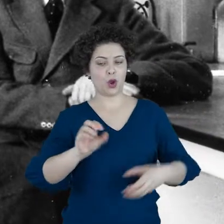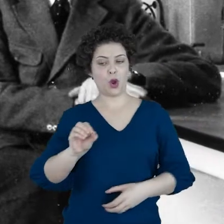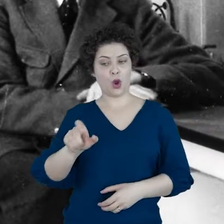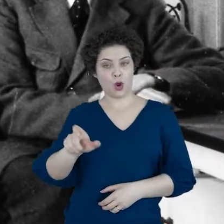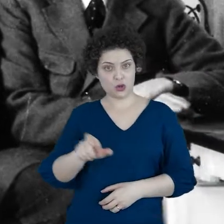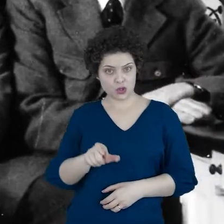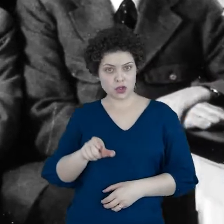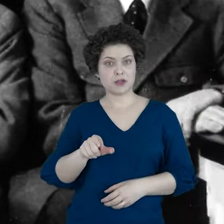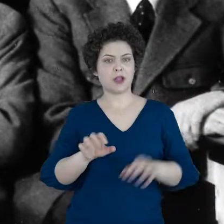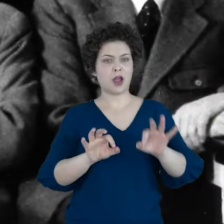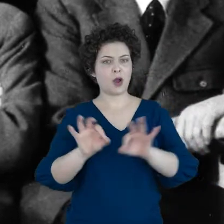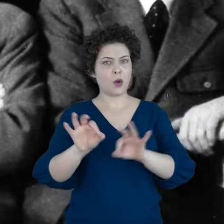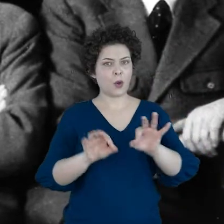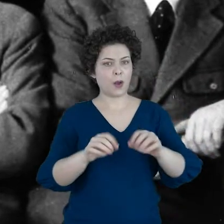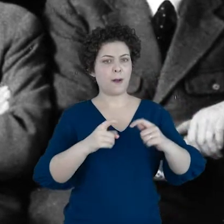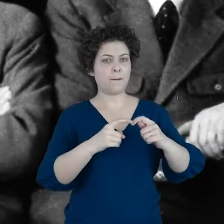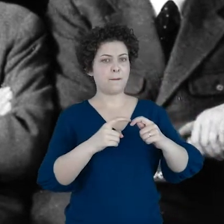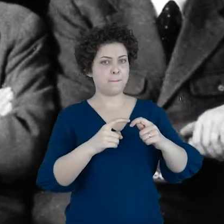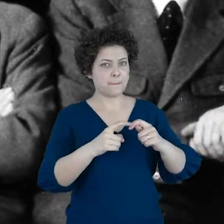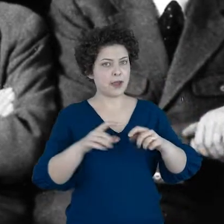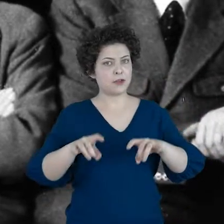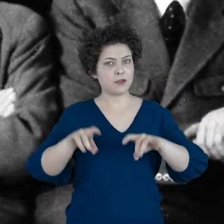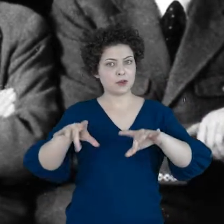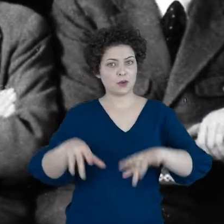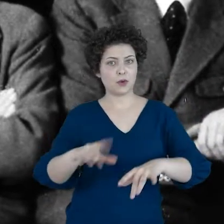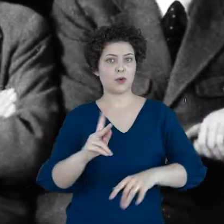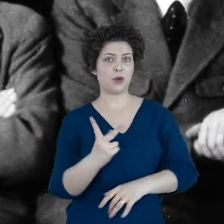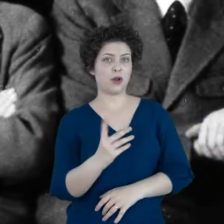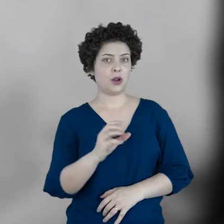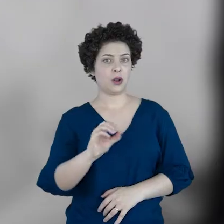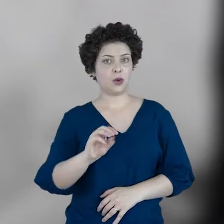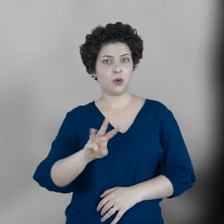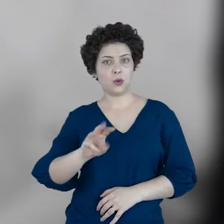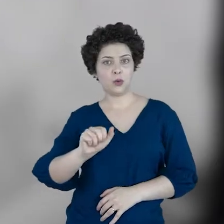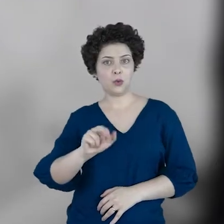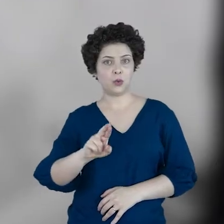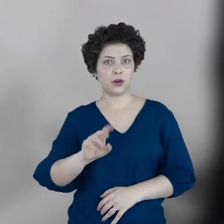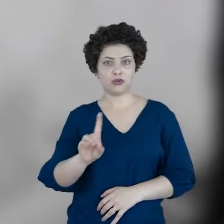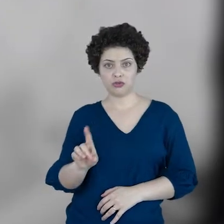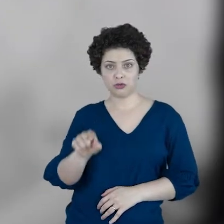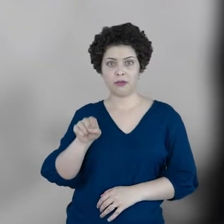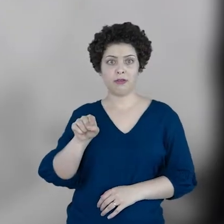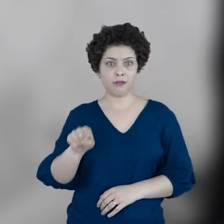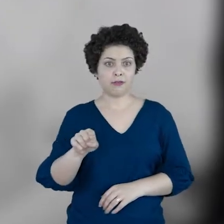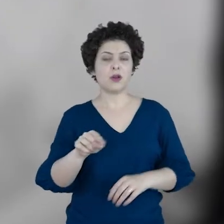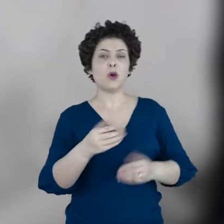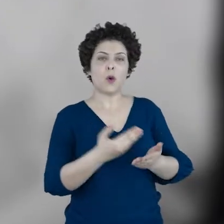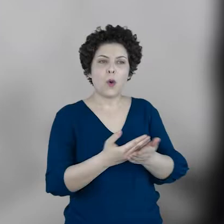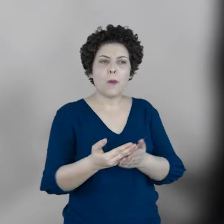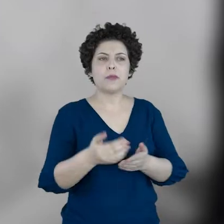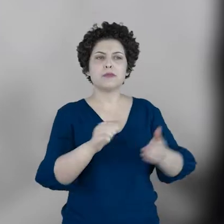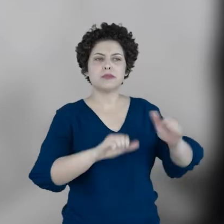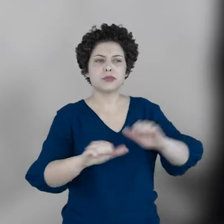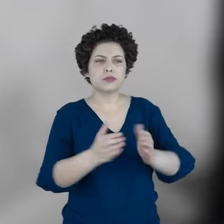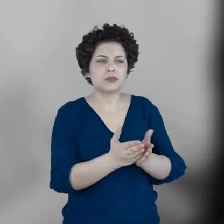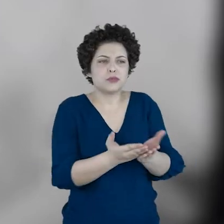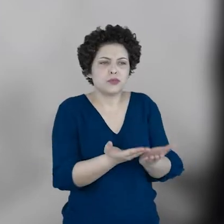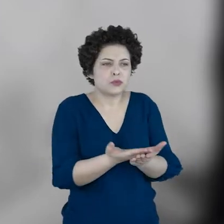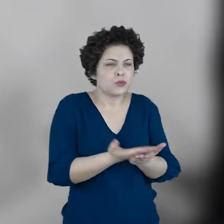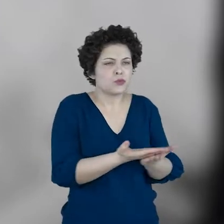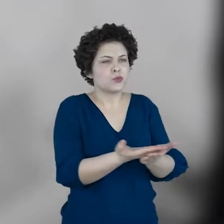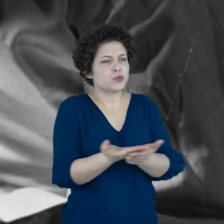Oxford, coordenado pelo médico australiano Howard Florey, começou a obter penicilina em soluções